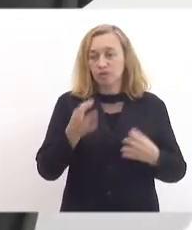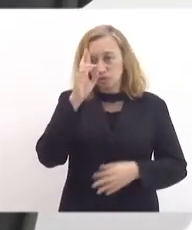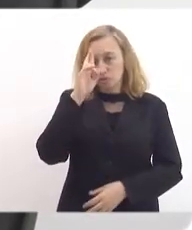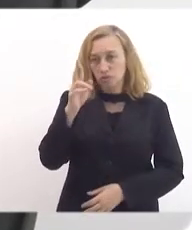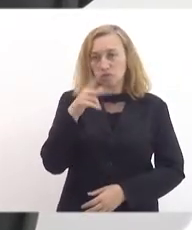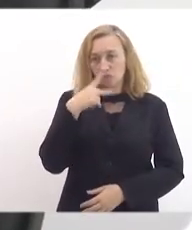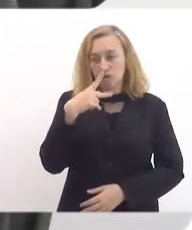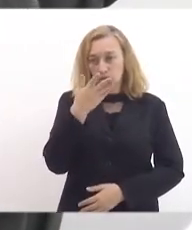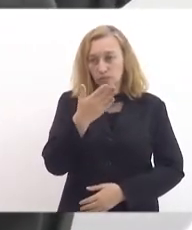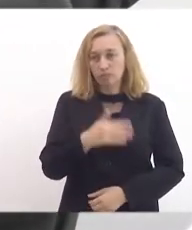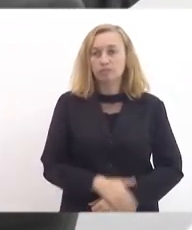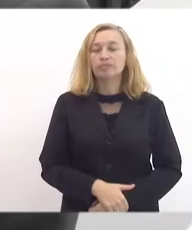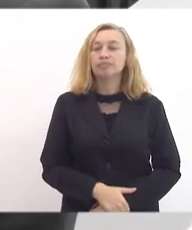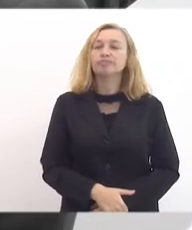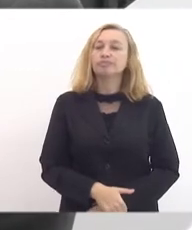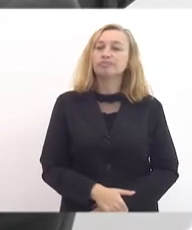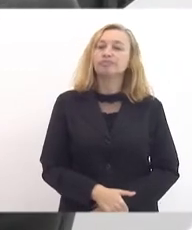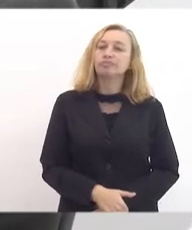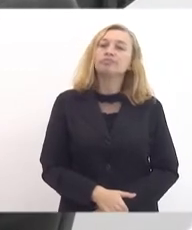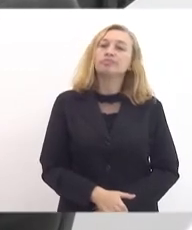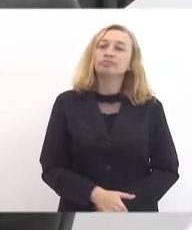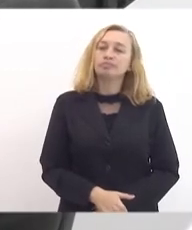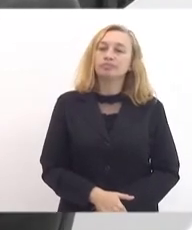que o senhor acabou de abordar